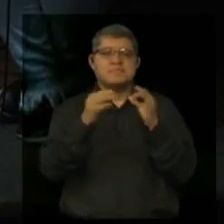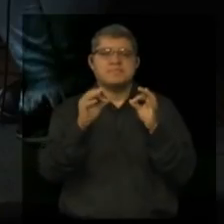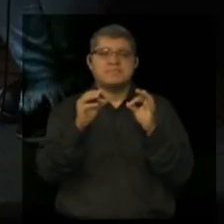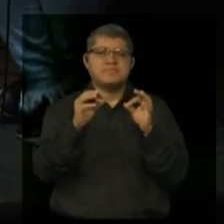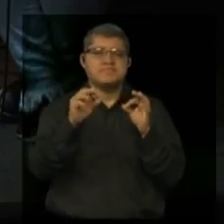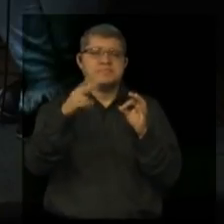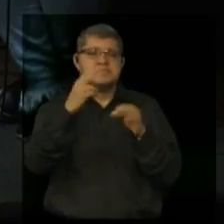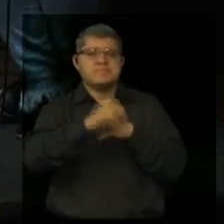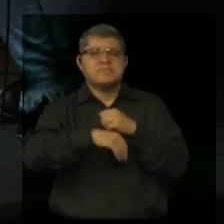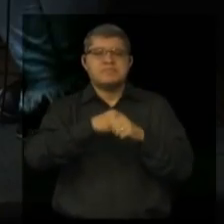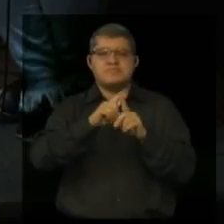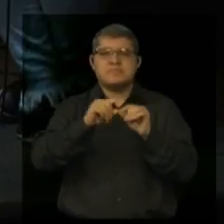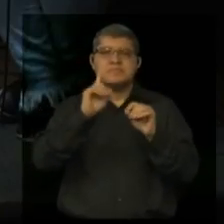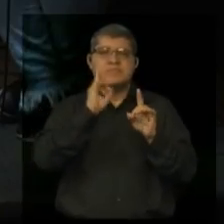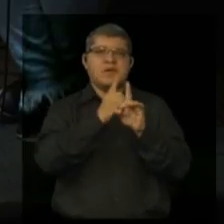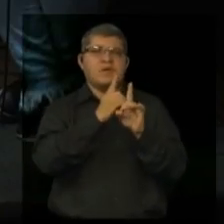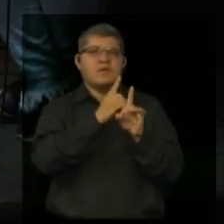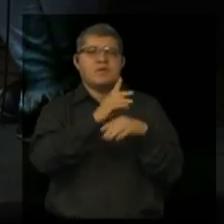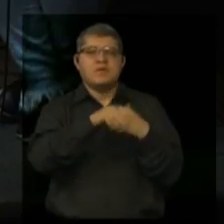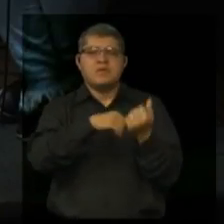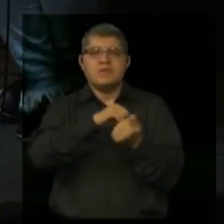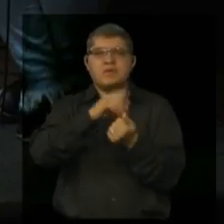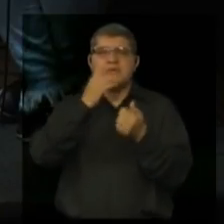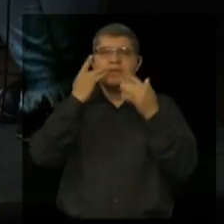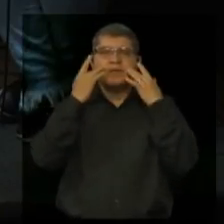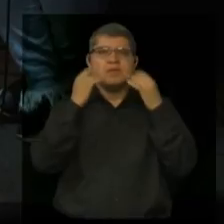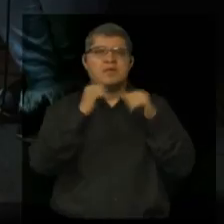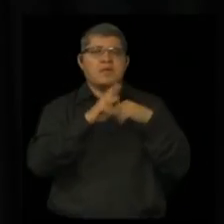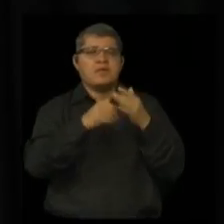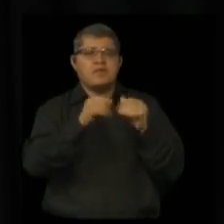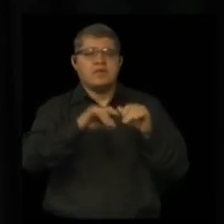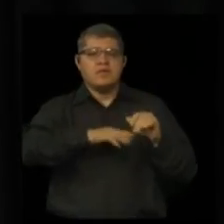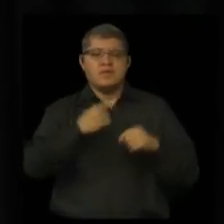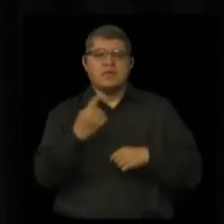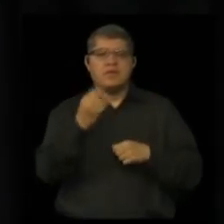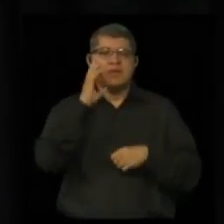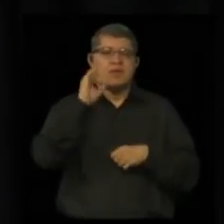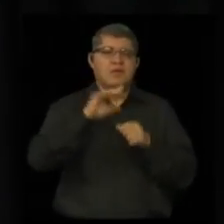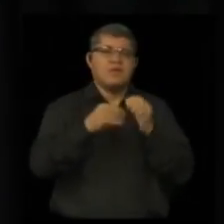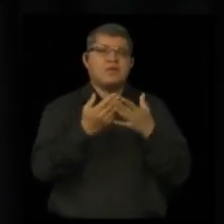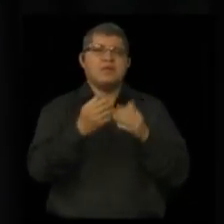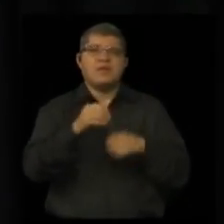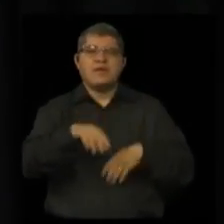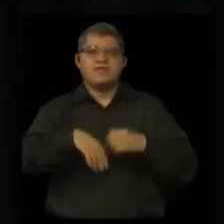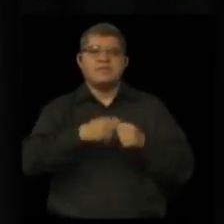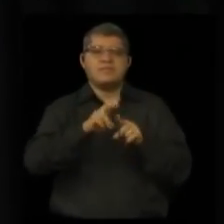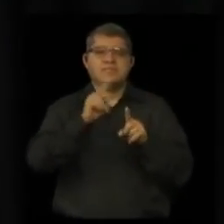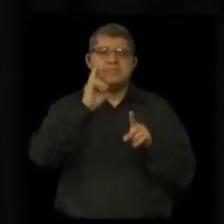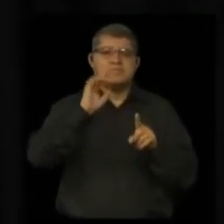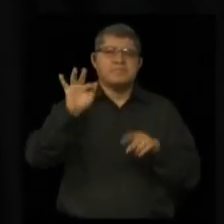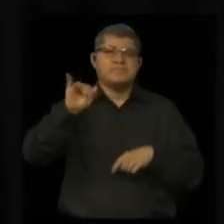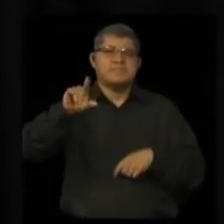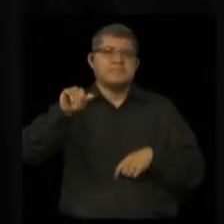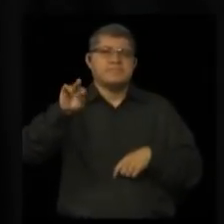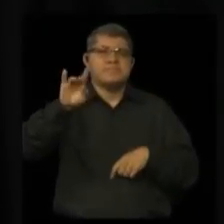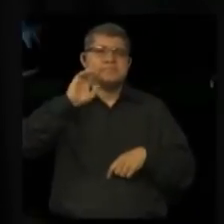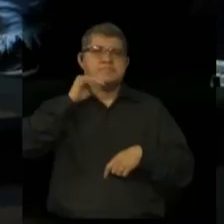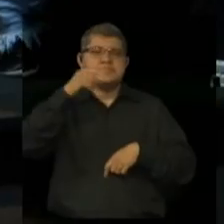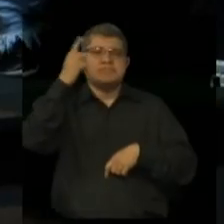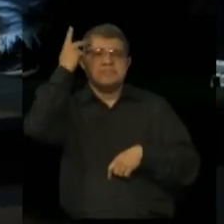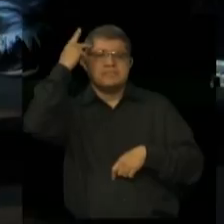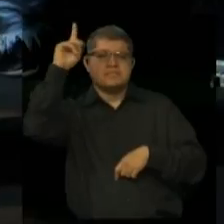daqui a 2 anos no Encontro Mundial do Teatro da Solidão Solidária, que vai acontecer em Fortaleza, e em São